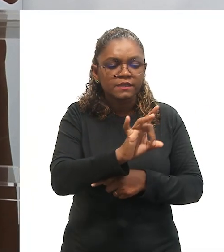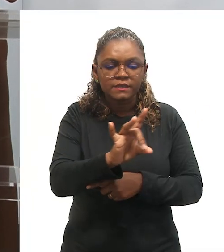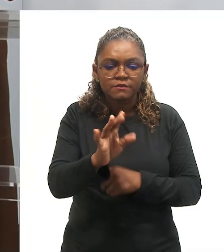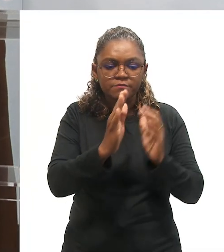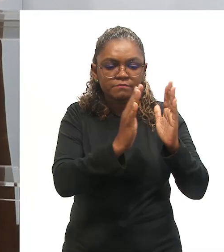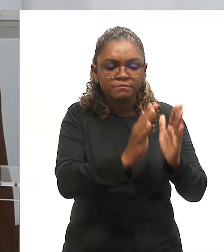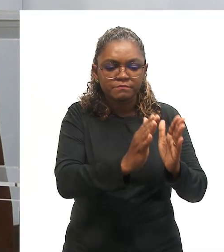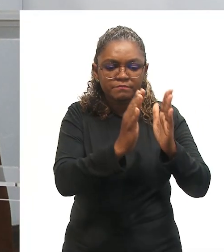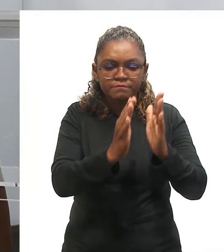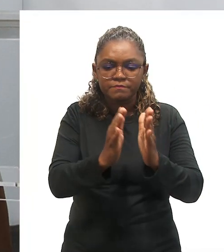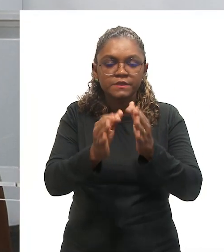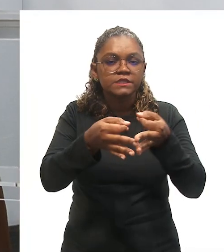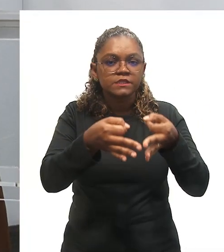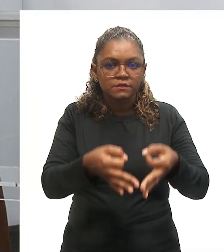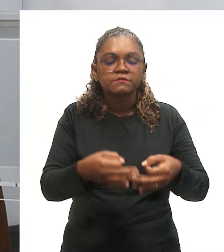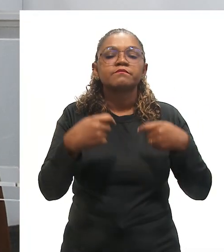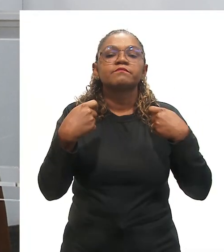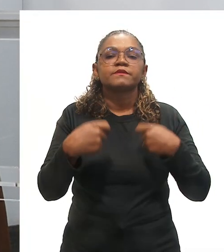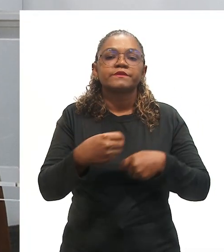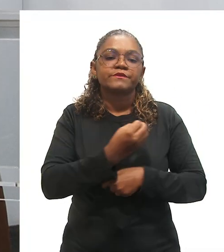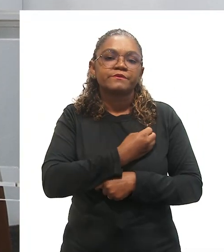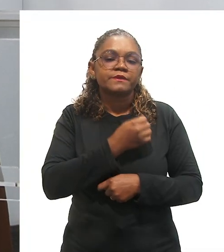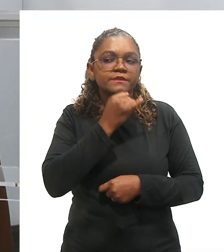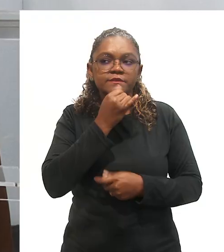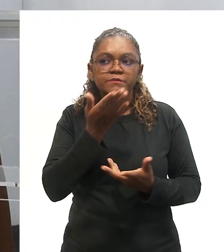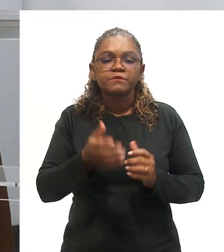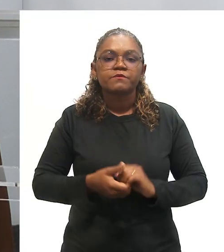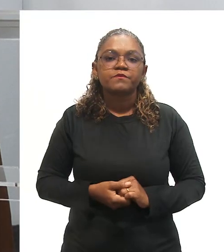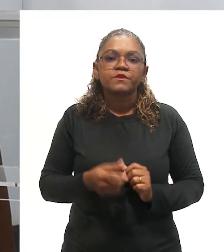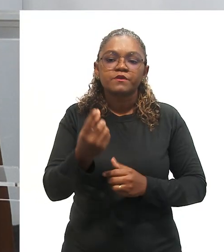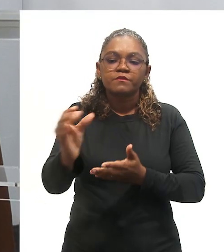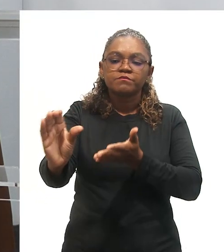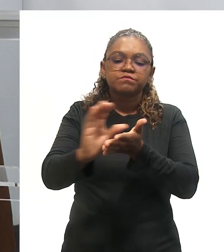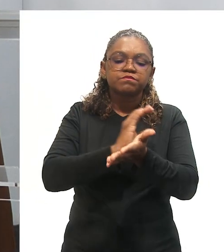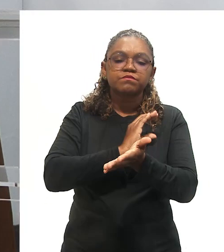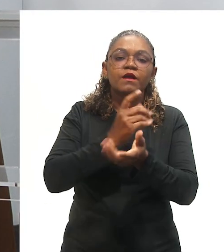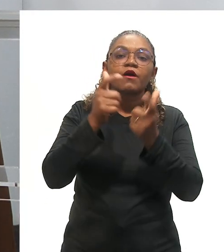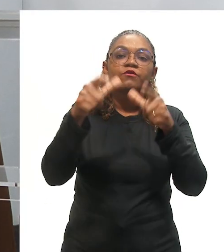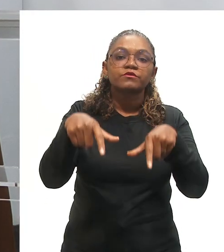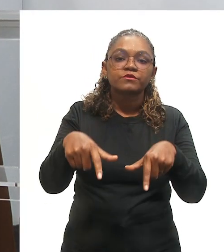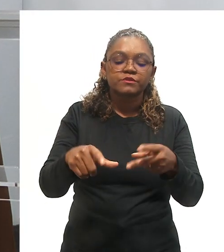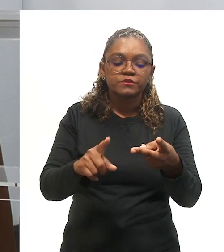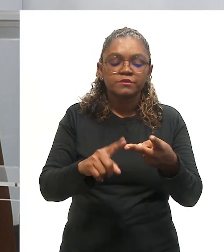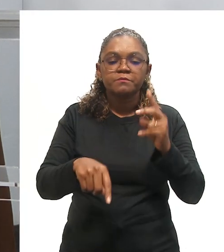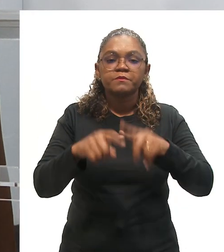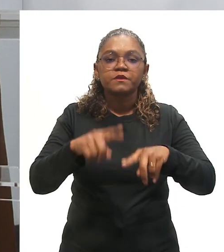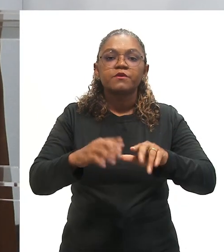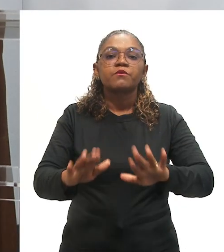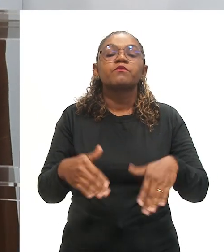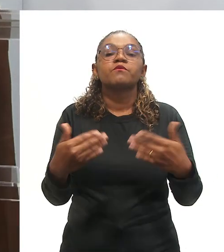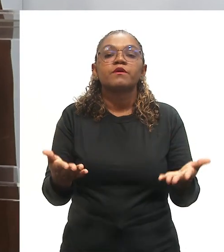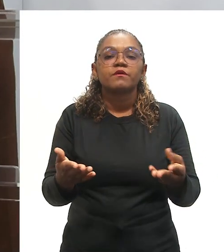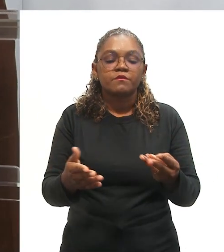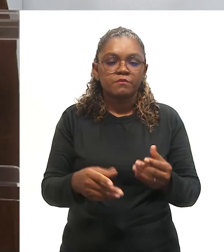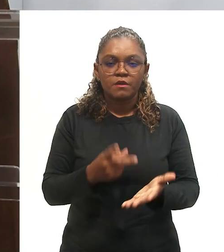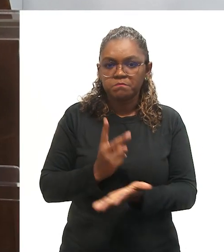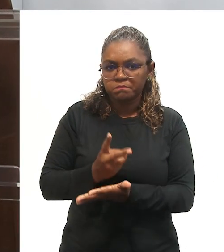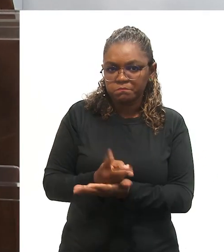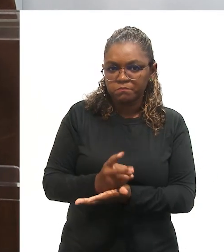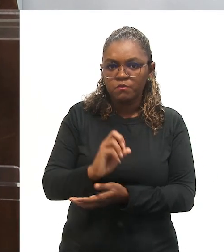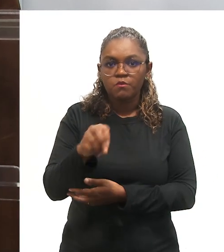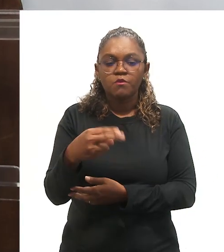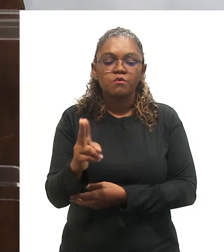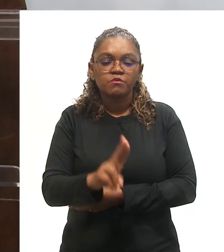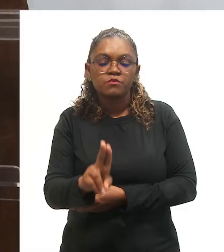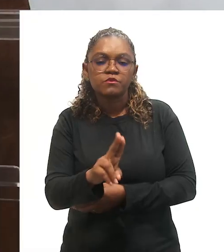uma indicação, por exemplo, de onde veio o recurso, que tipo de material, se ele é